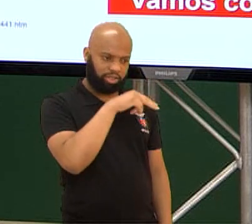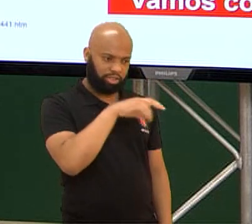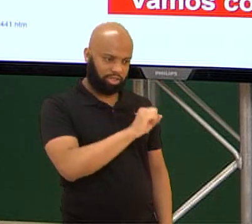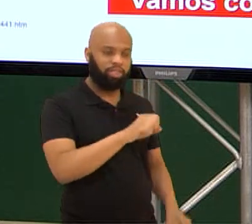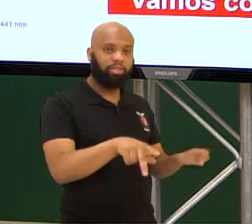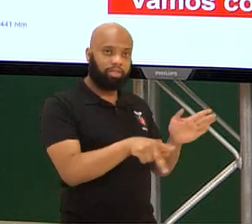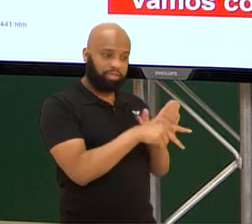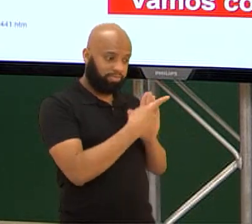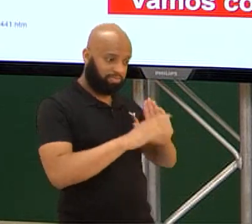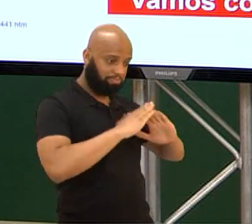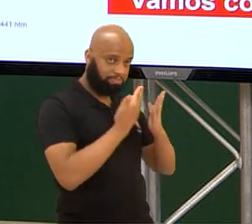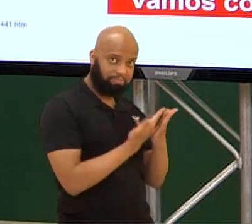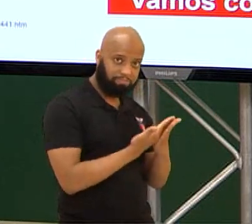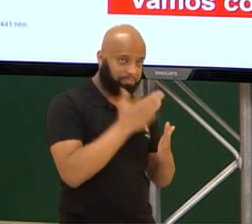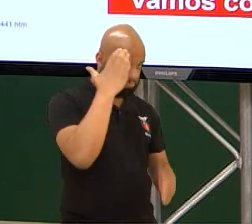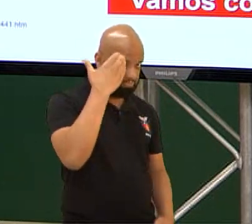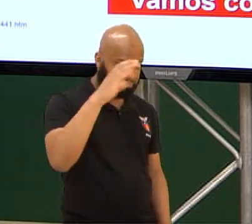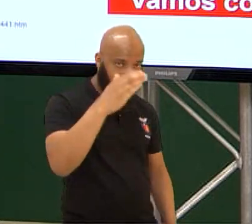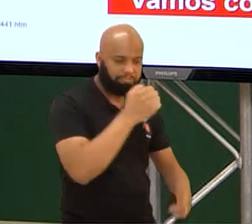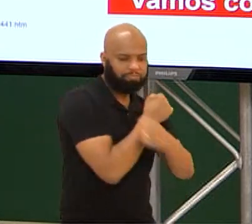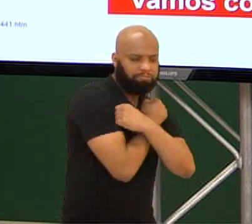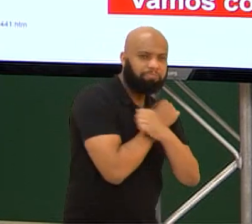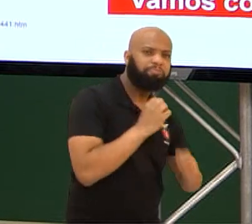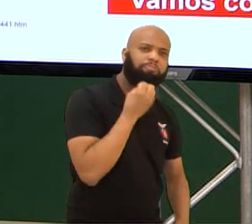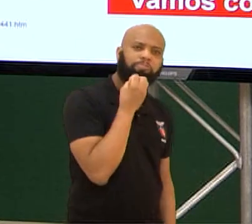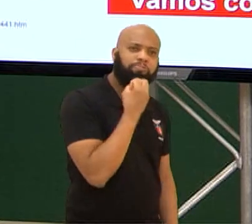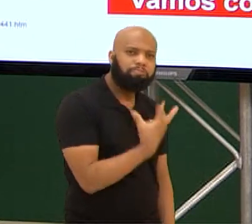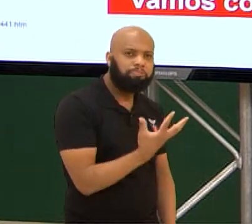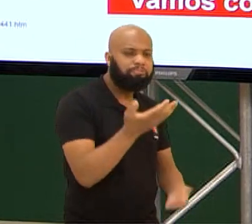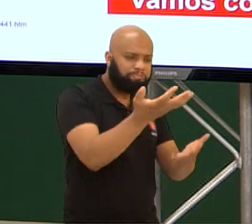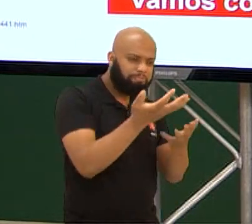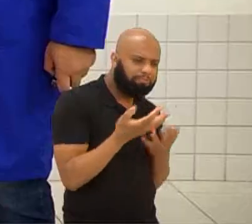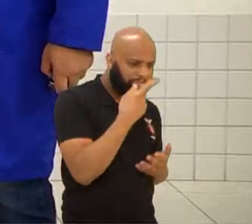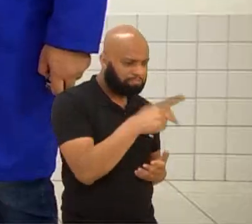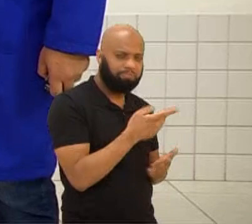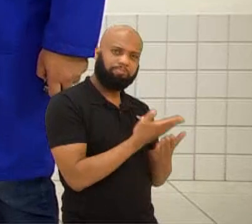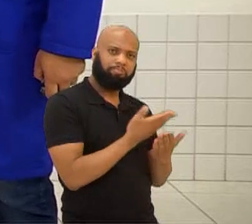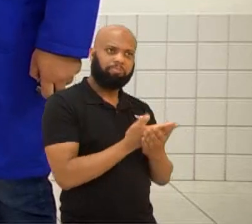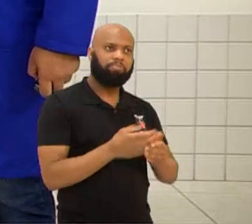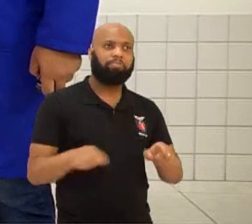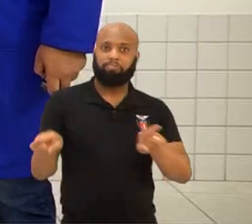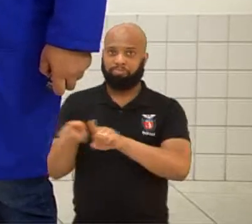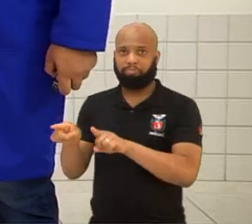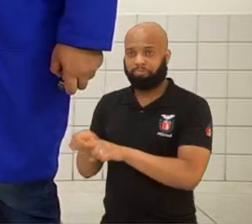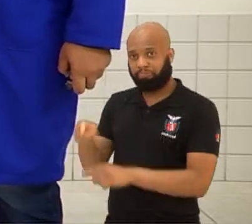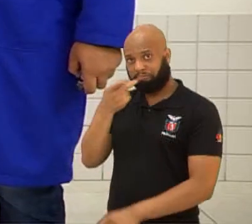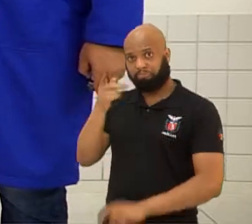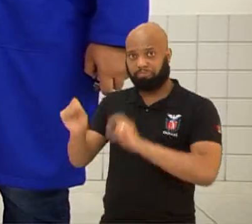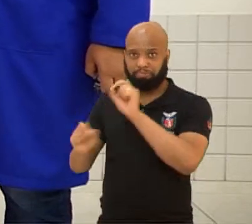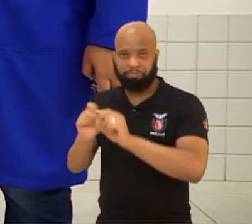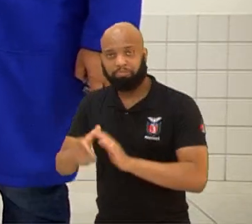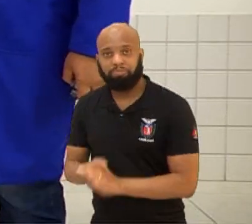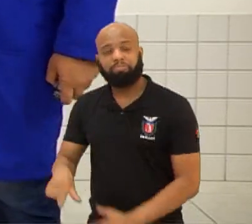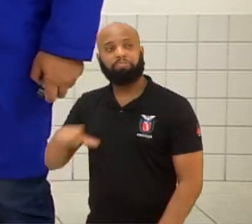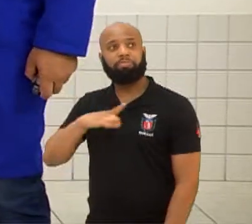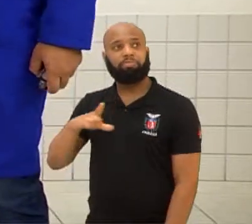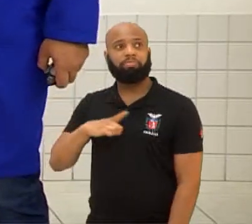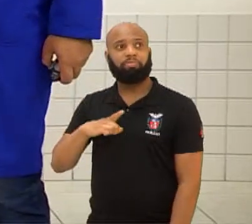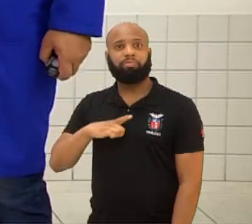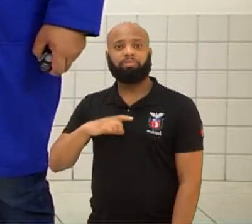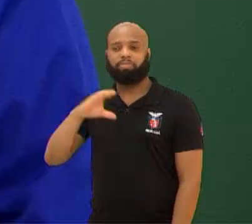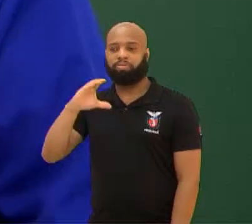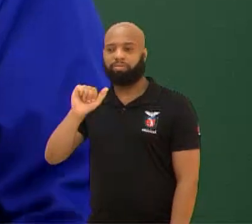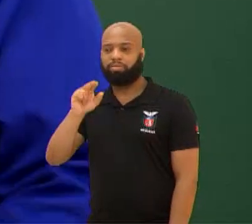de Curitiba. Então um grande abraço para todos e sejam muito bem-vindos para participar de nossas aulas. Inclusive, até comentar aqui que a